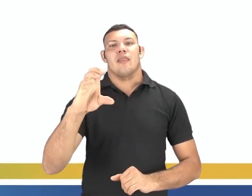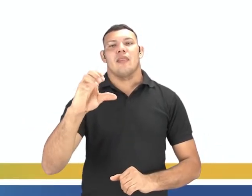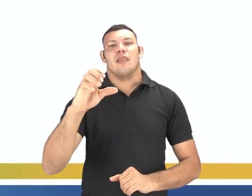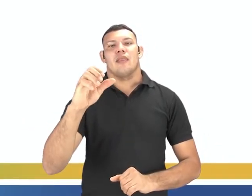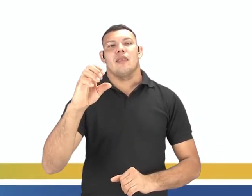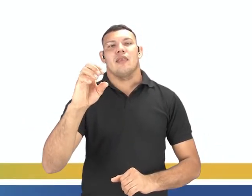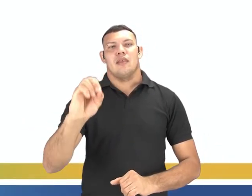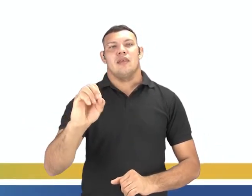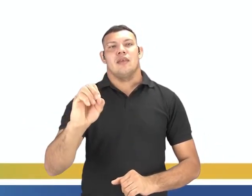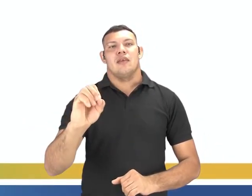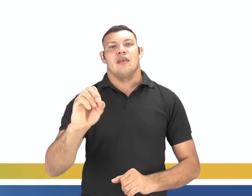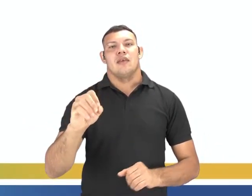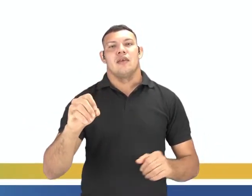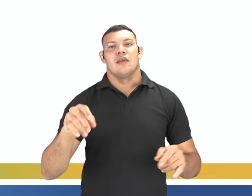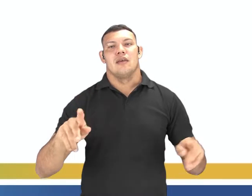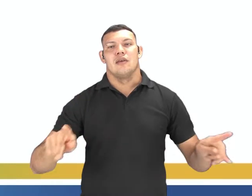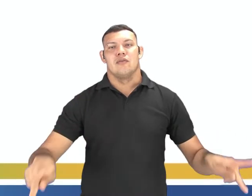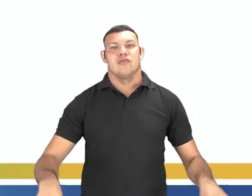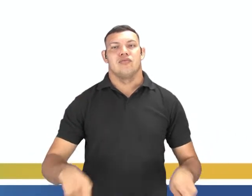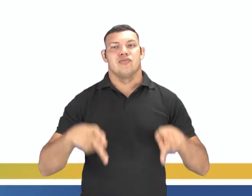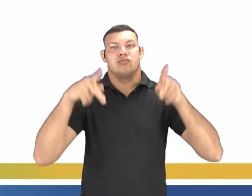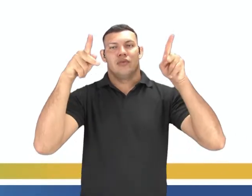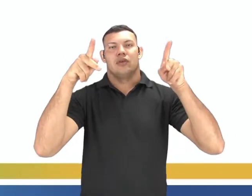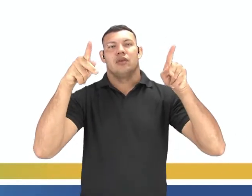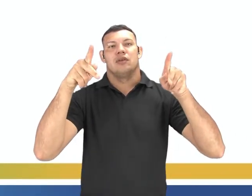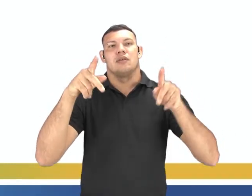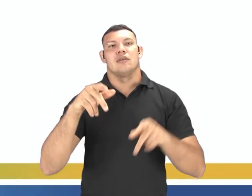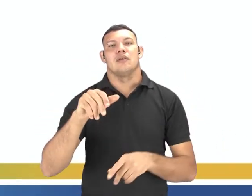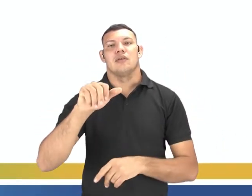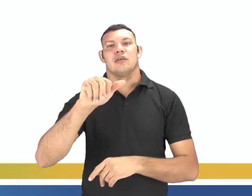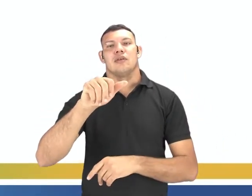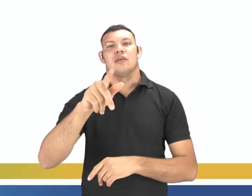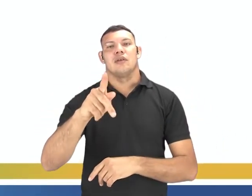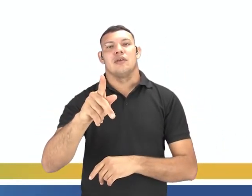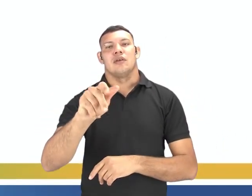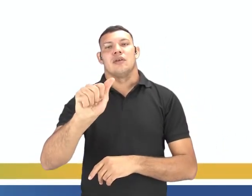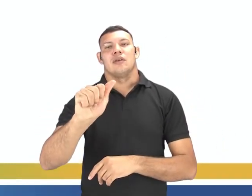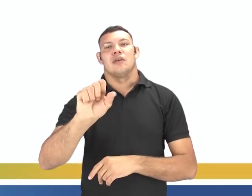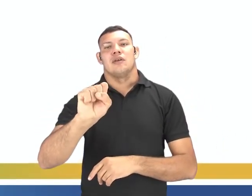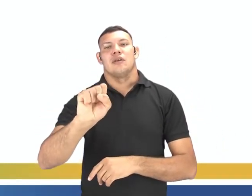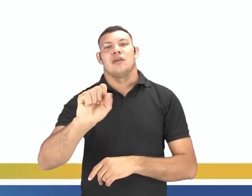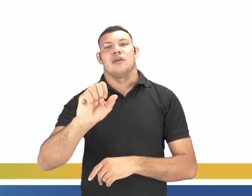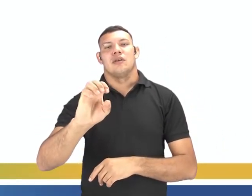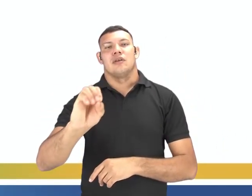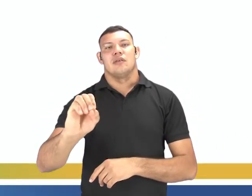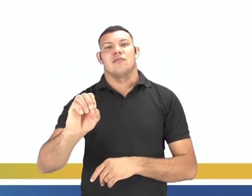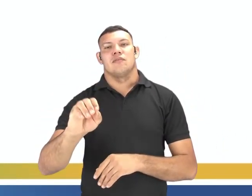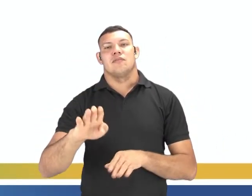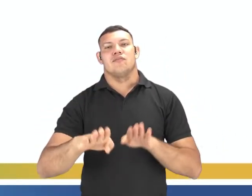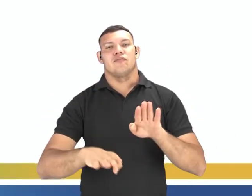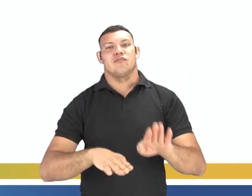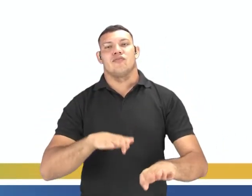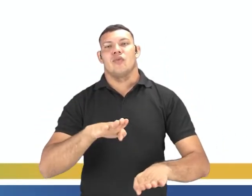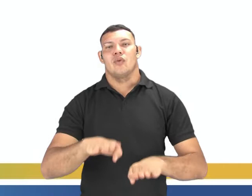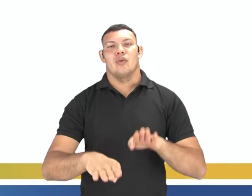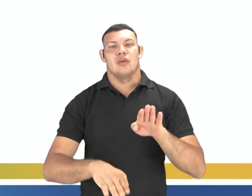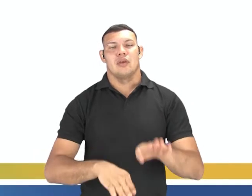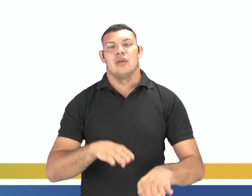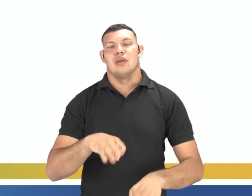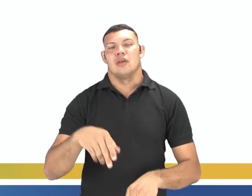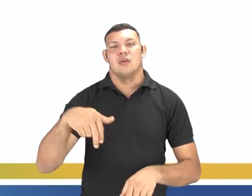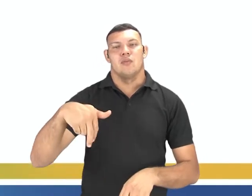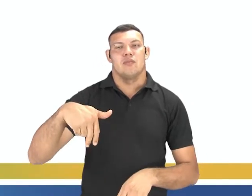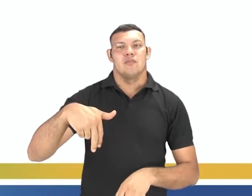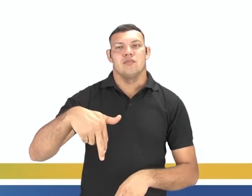Então, nós percebemos em todos esses exemplos que nós temos uma semelhança muito grande